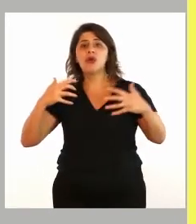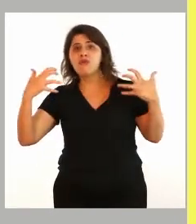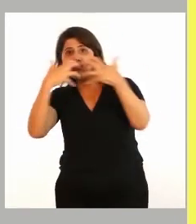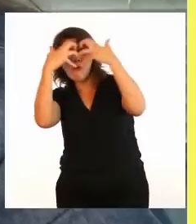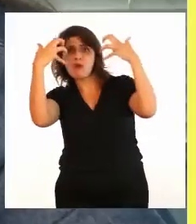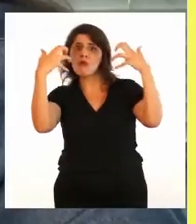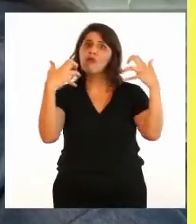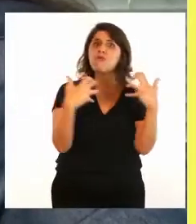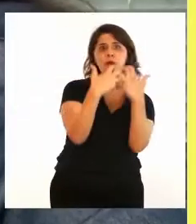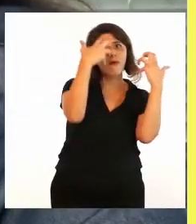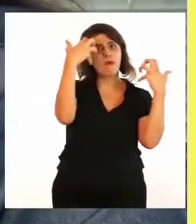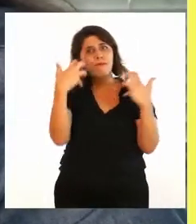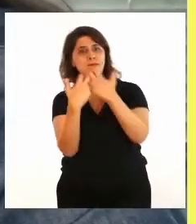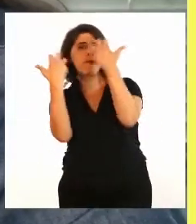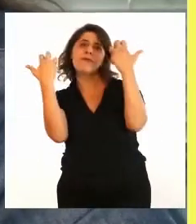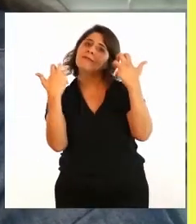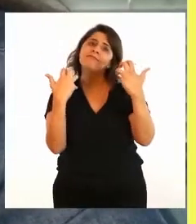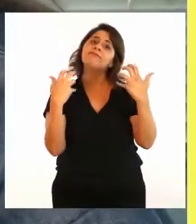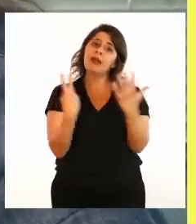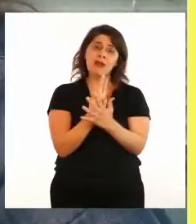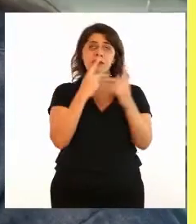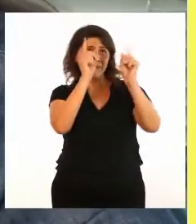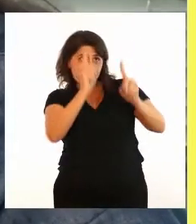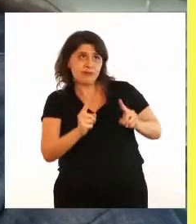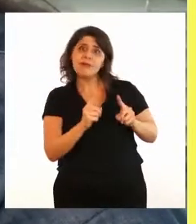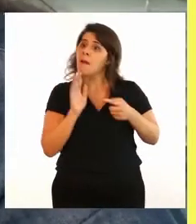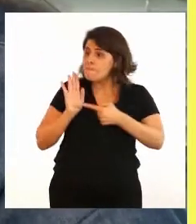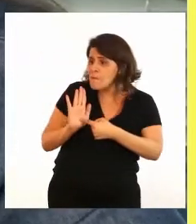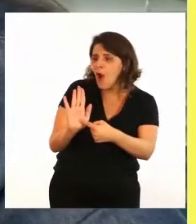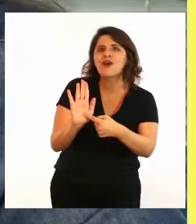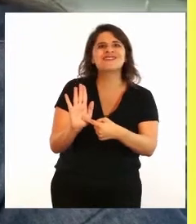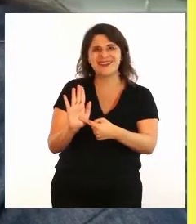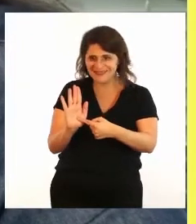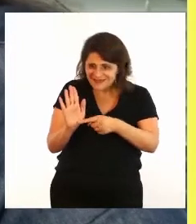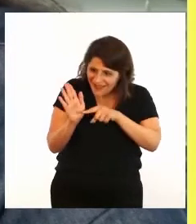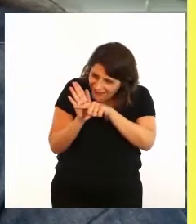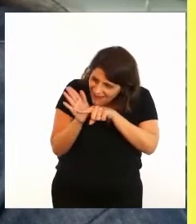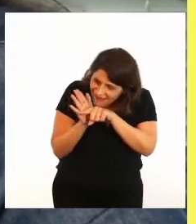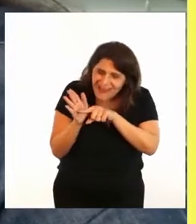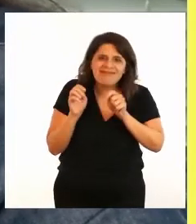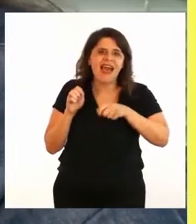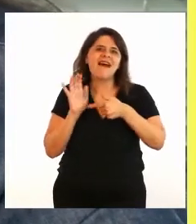Foi no Museu Nacional, sim. Primeira vez que eu toquei em meteorito. E